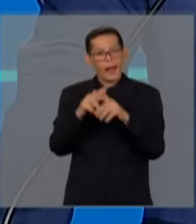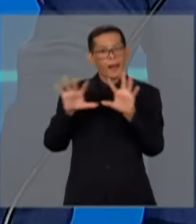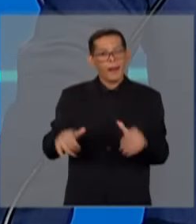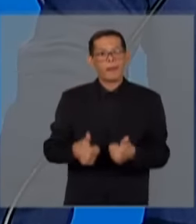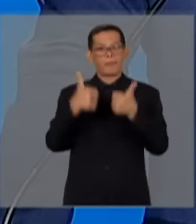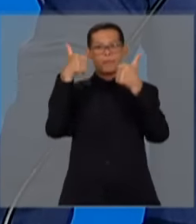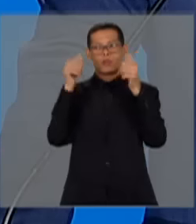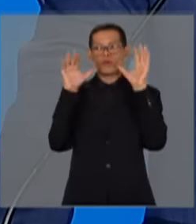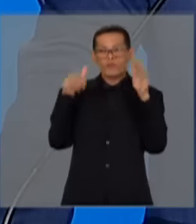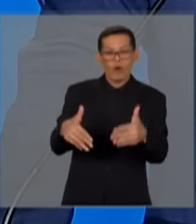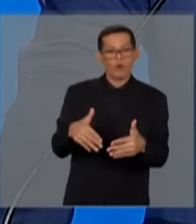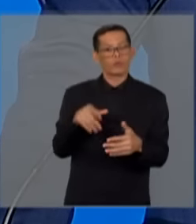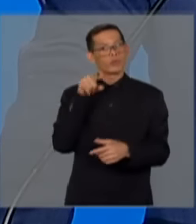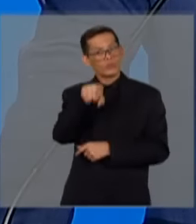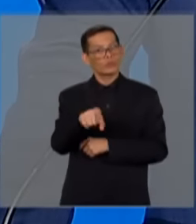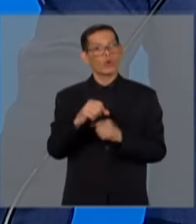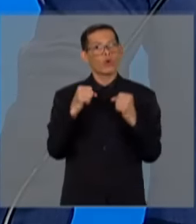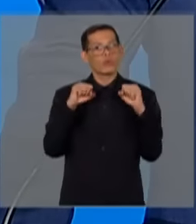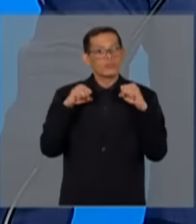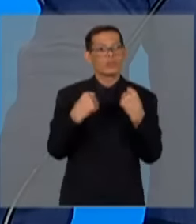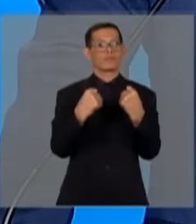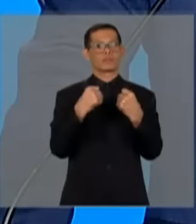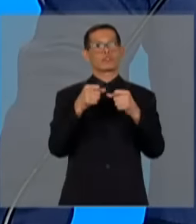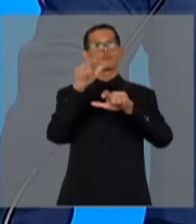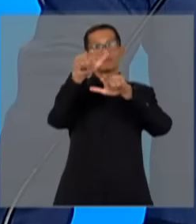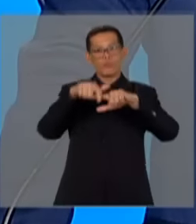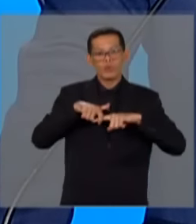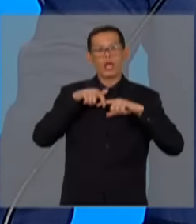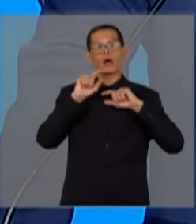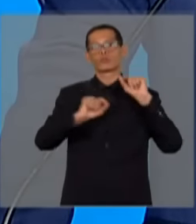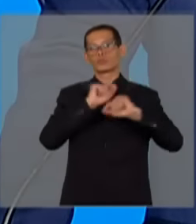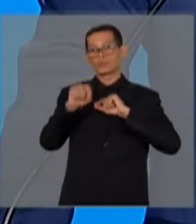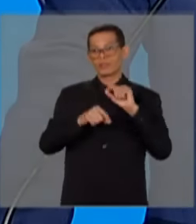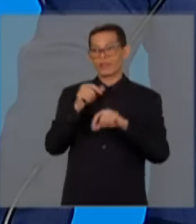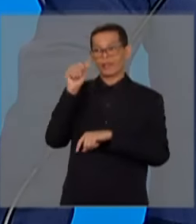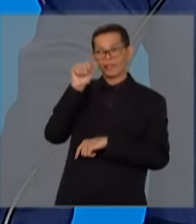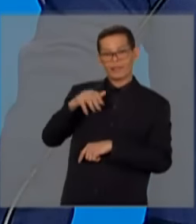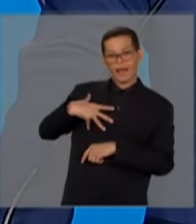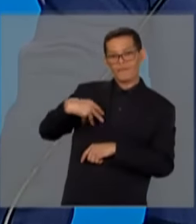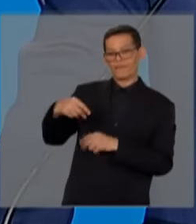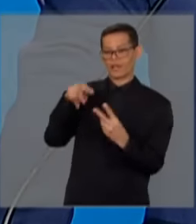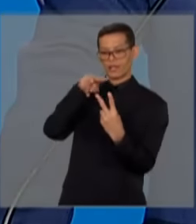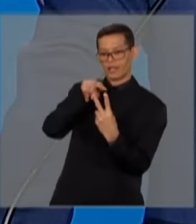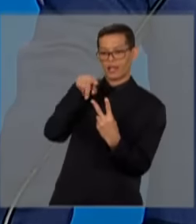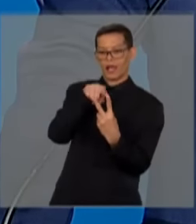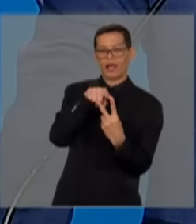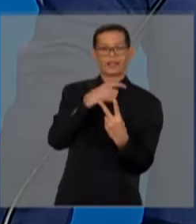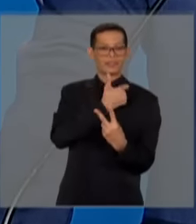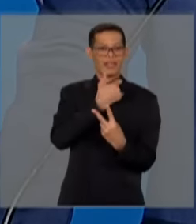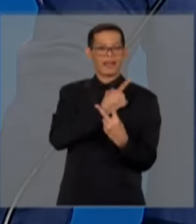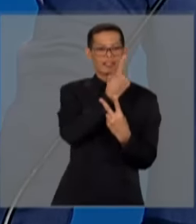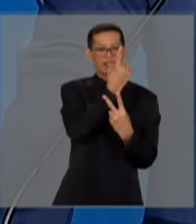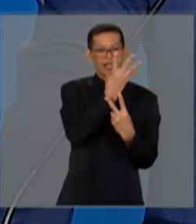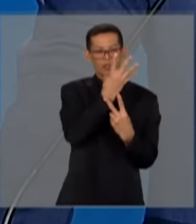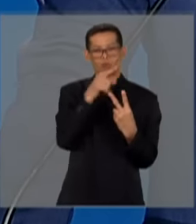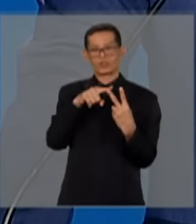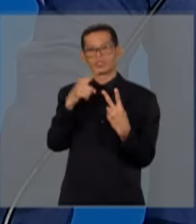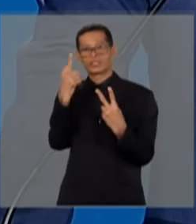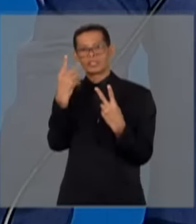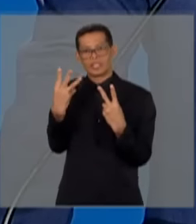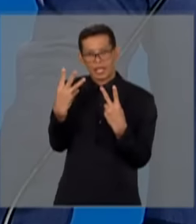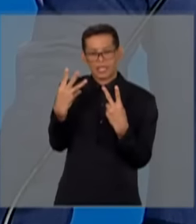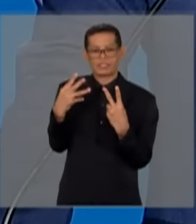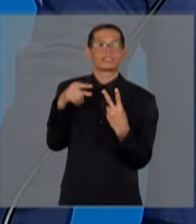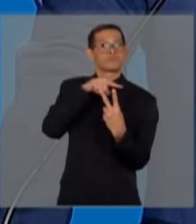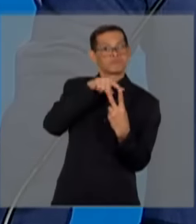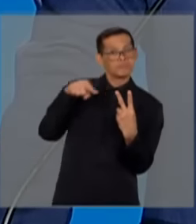na política pelas minhas filhas pela geração delas a Sofia tem 14 anos a Laura tem 13 para mim